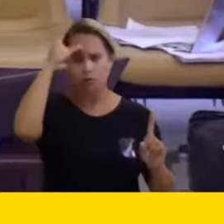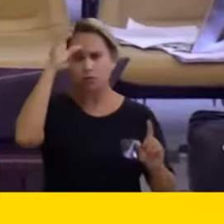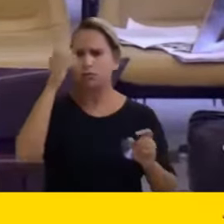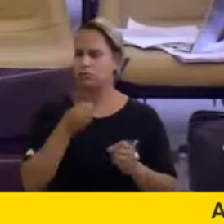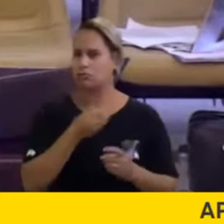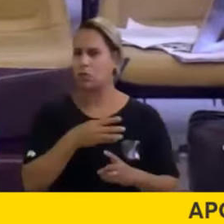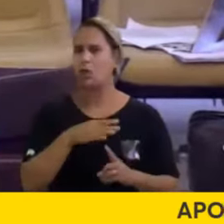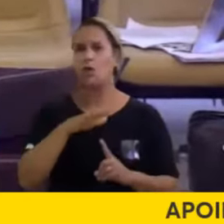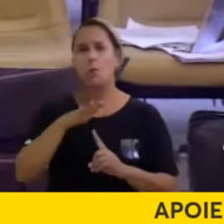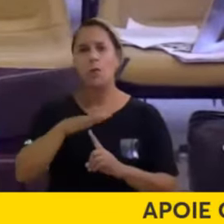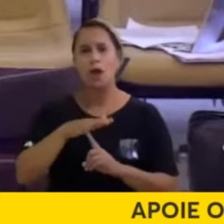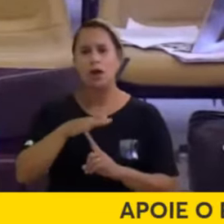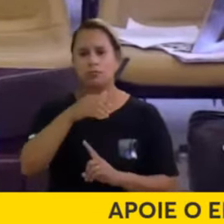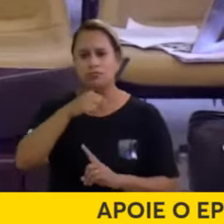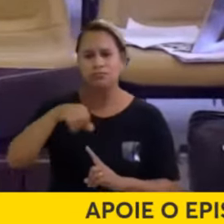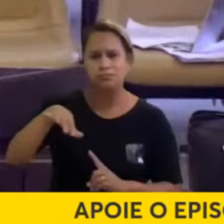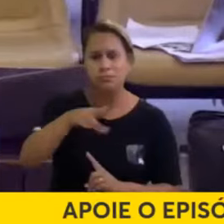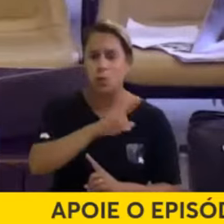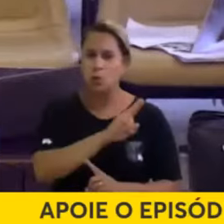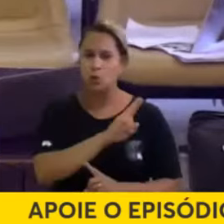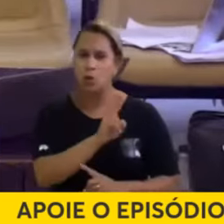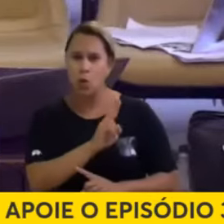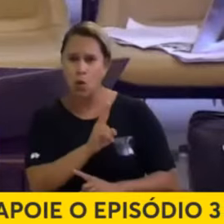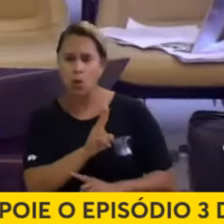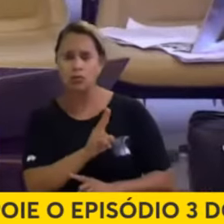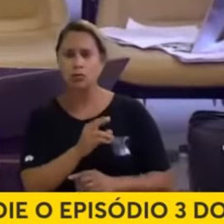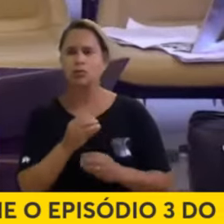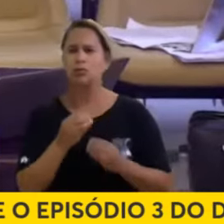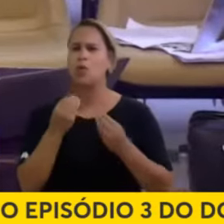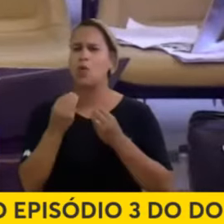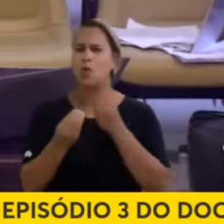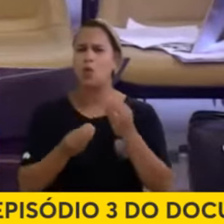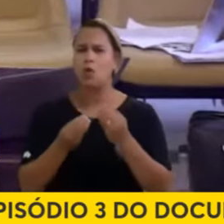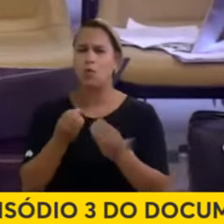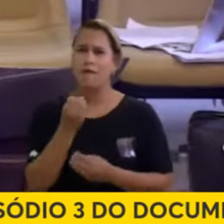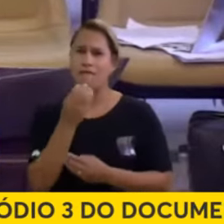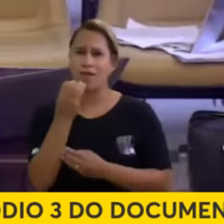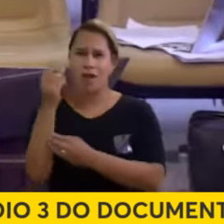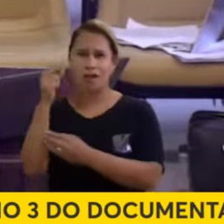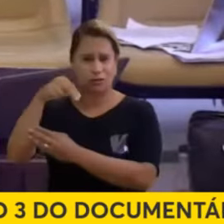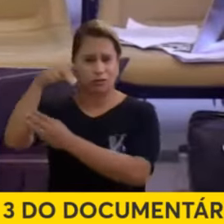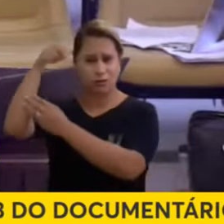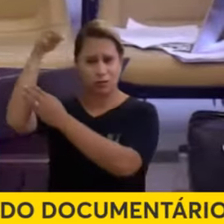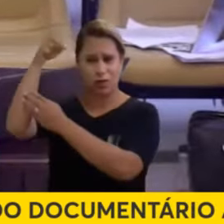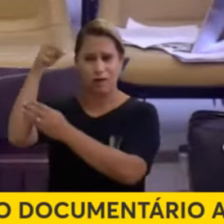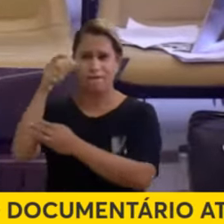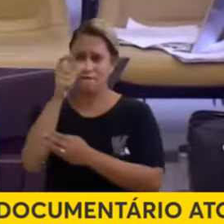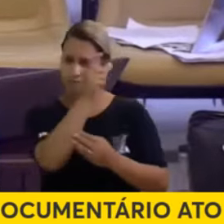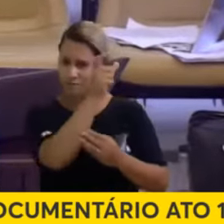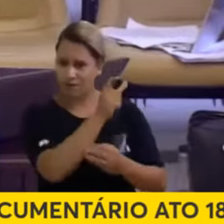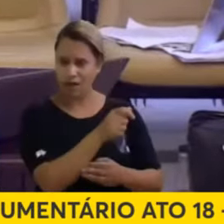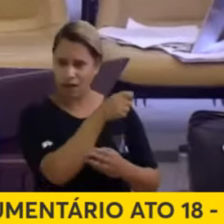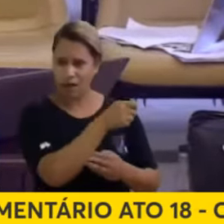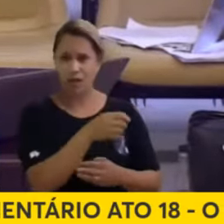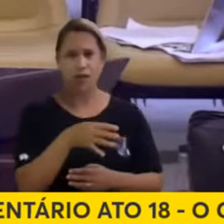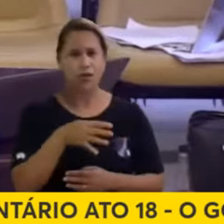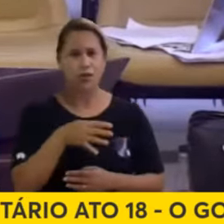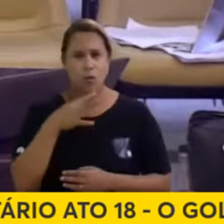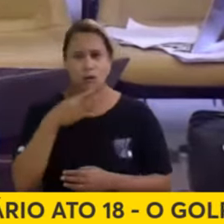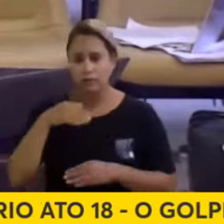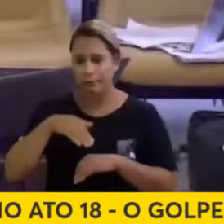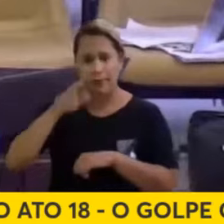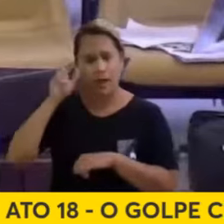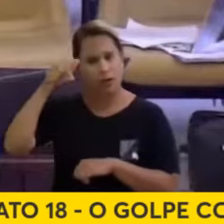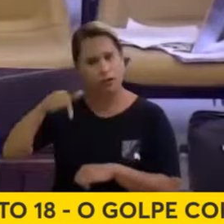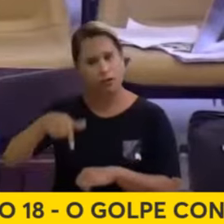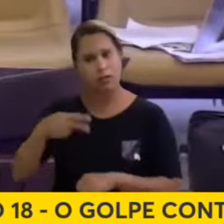Paraná inteiro o nome dele como é que uma viagem pro Nordeste faz o Sérgio moro ficar mais conhecido no Paraná como é que uma viagem